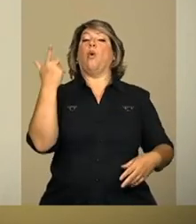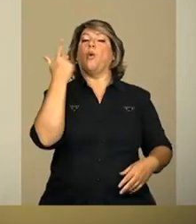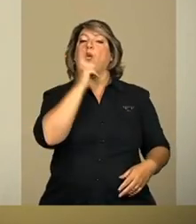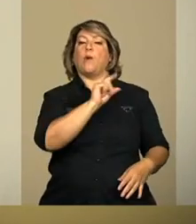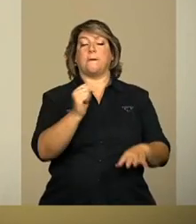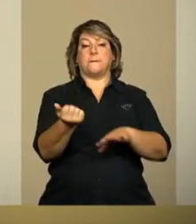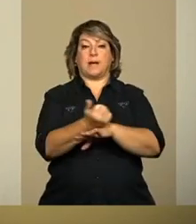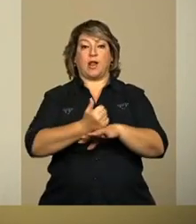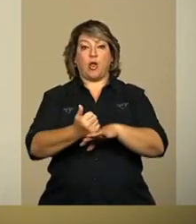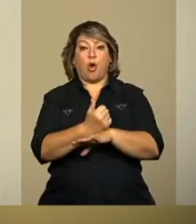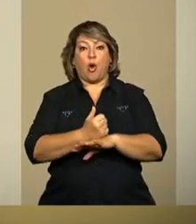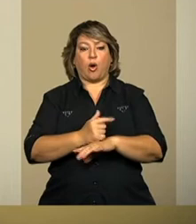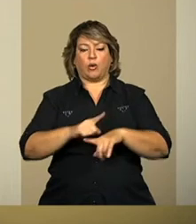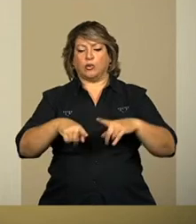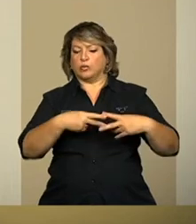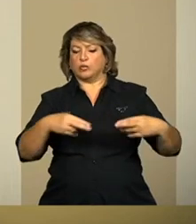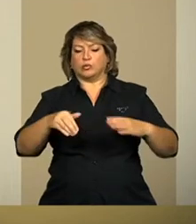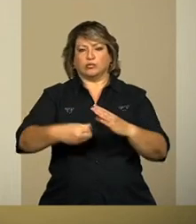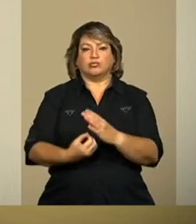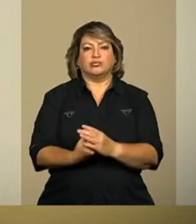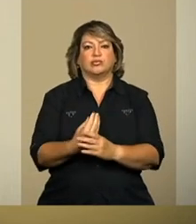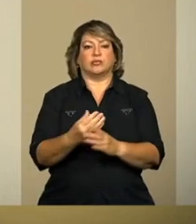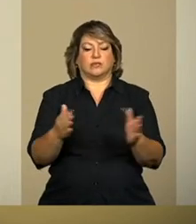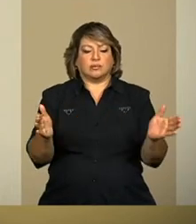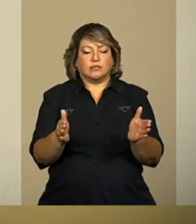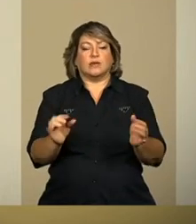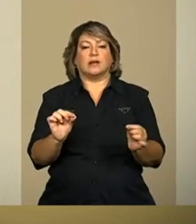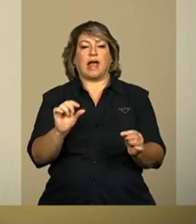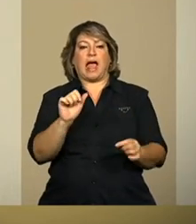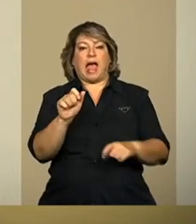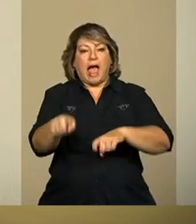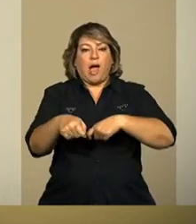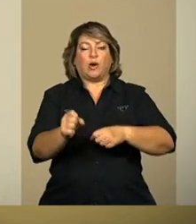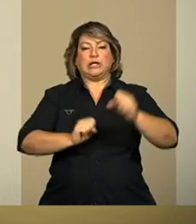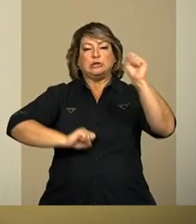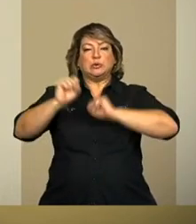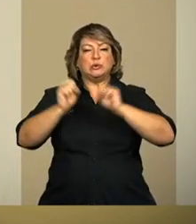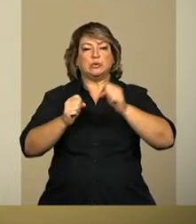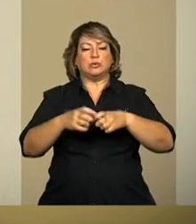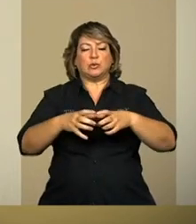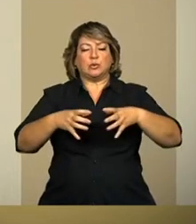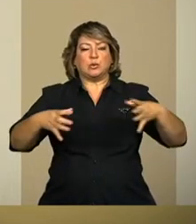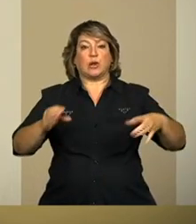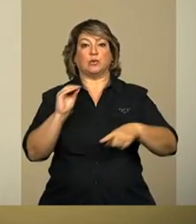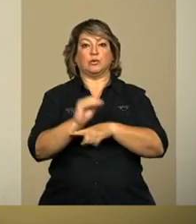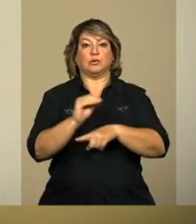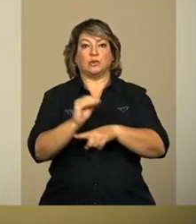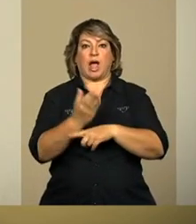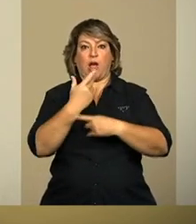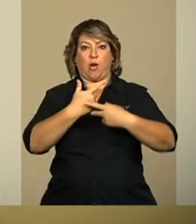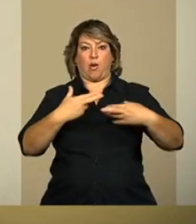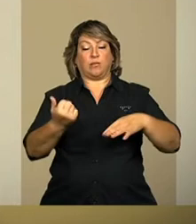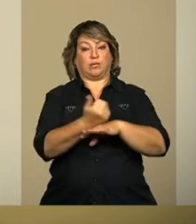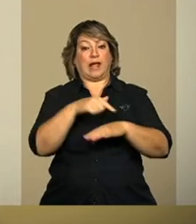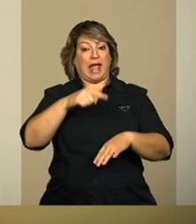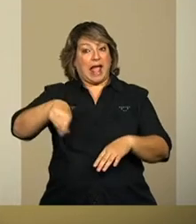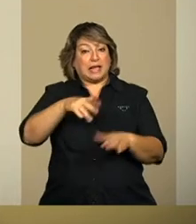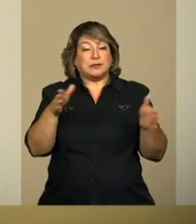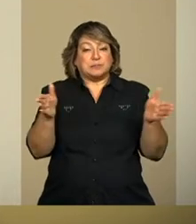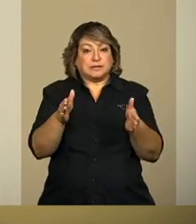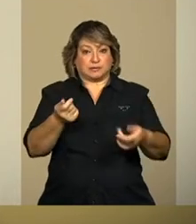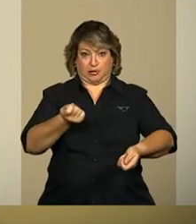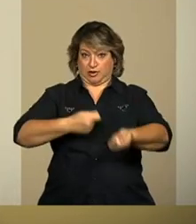melhorar a produção e montaram pequenas agroindústrias para agregar valor ao alimento que produzem esses